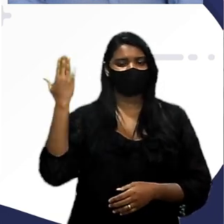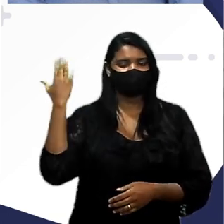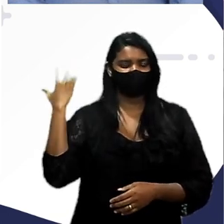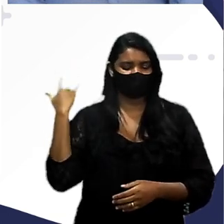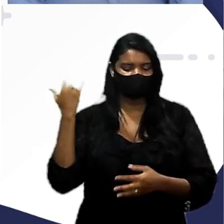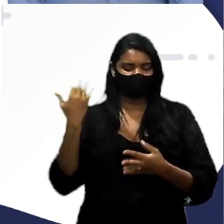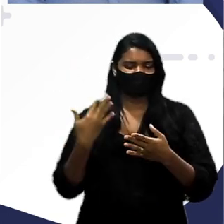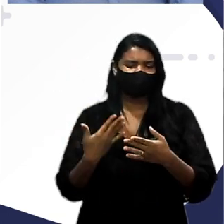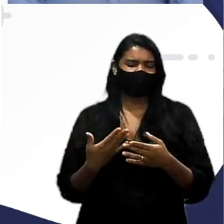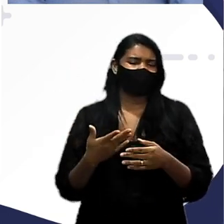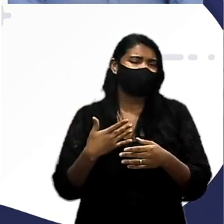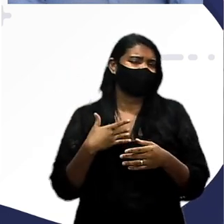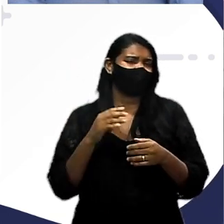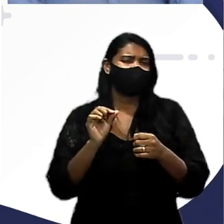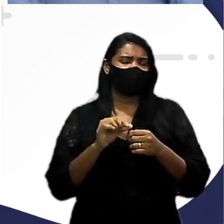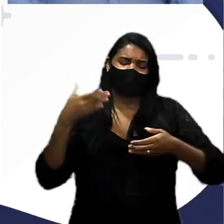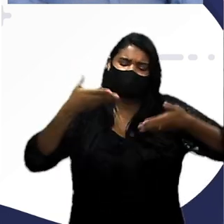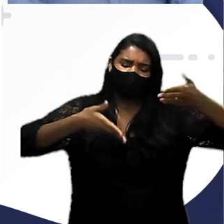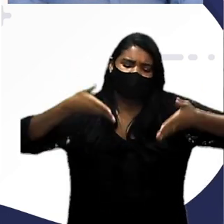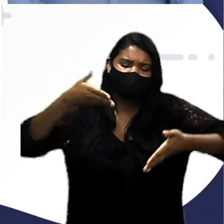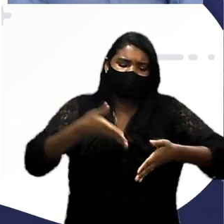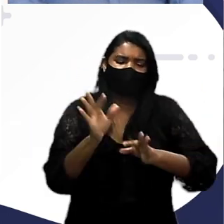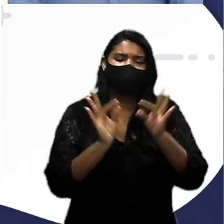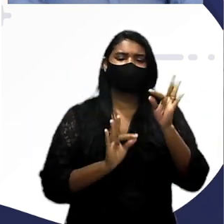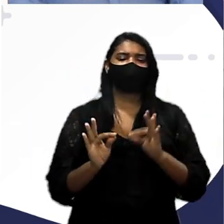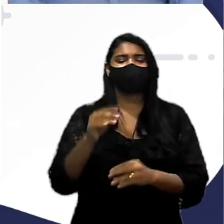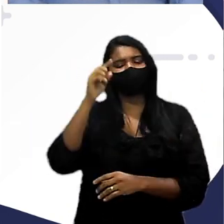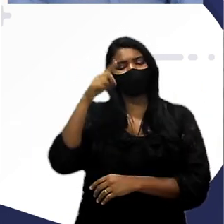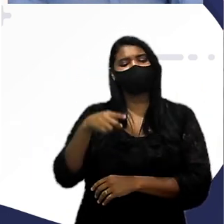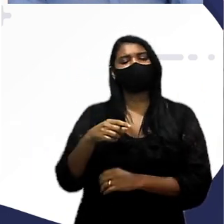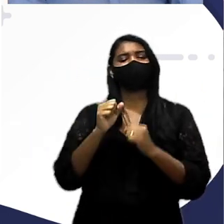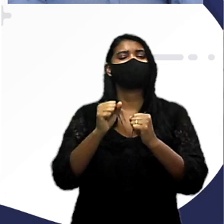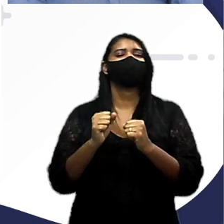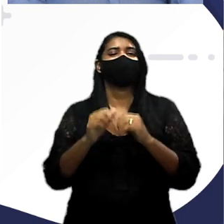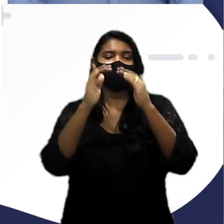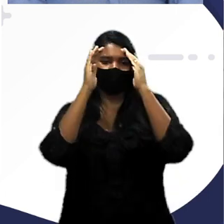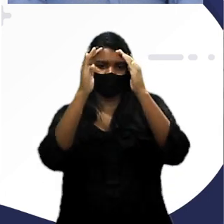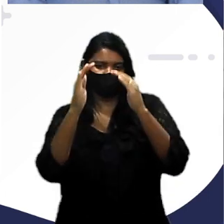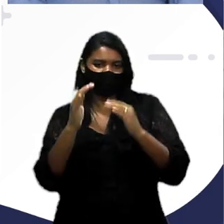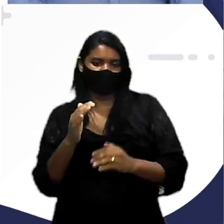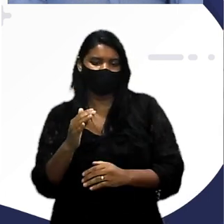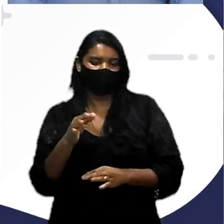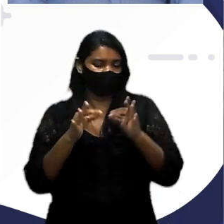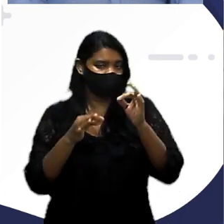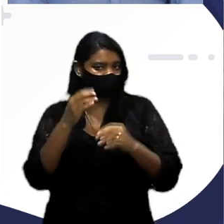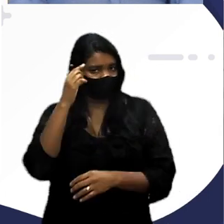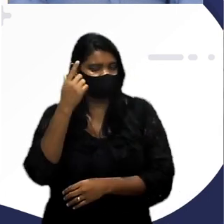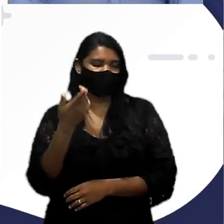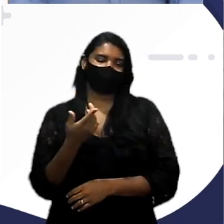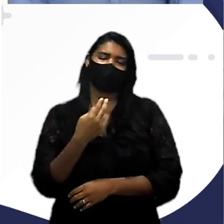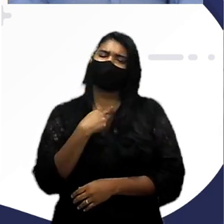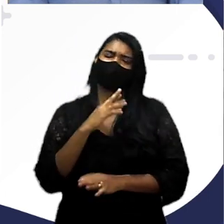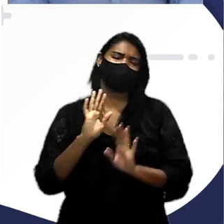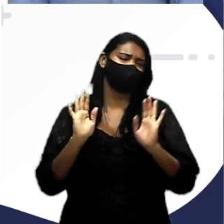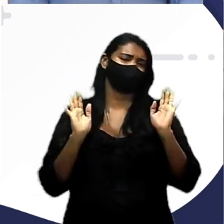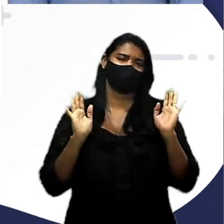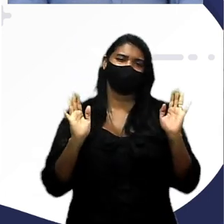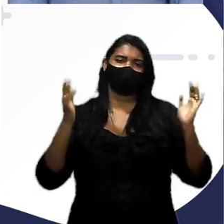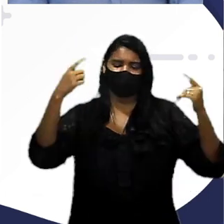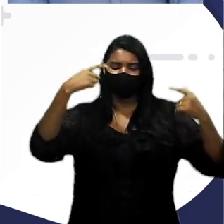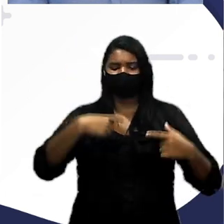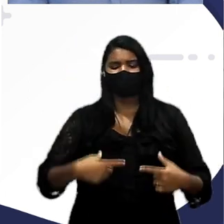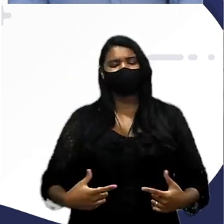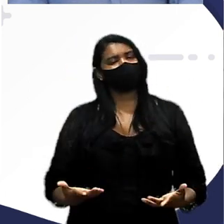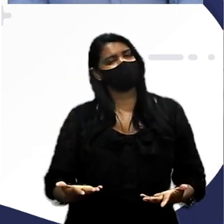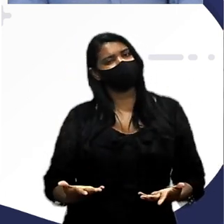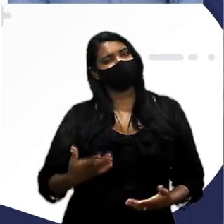Eu fiz a minha parte, né? Manda quem pode. Isso não funciona mais, né? Esse tipo de